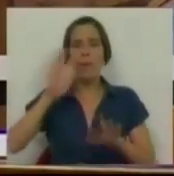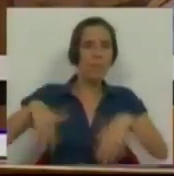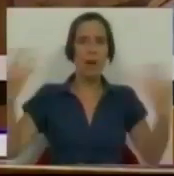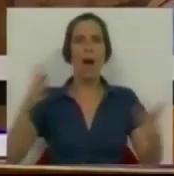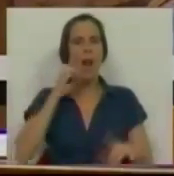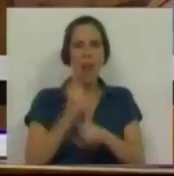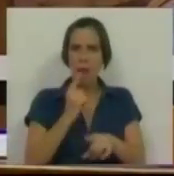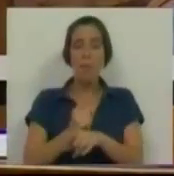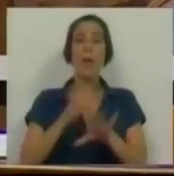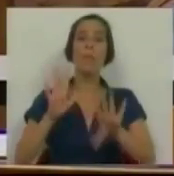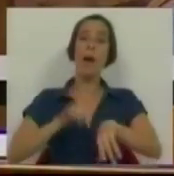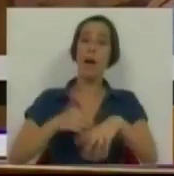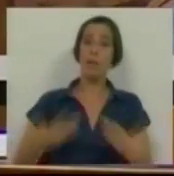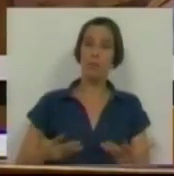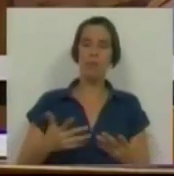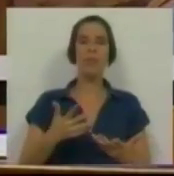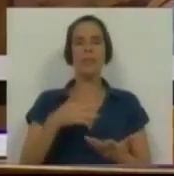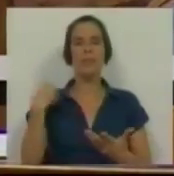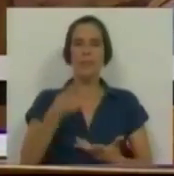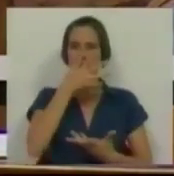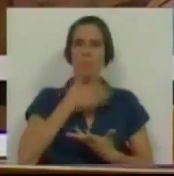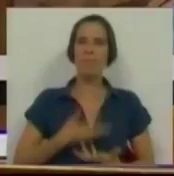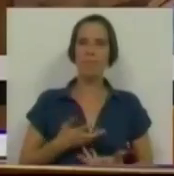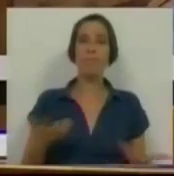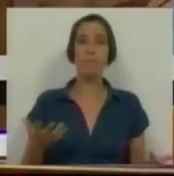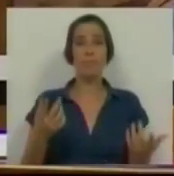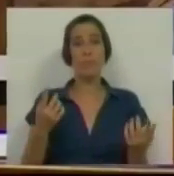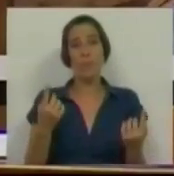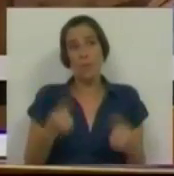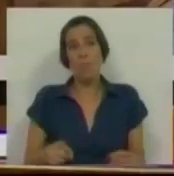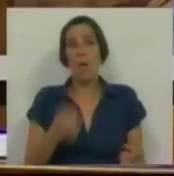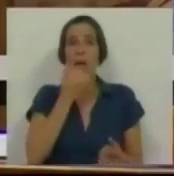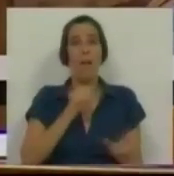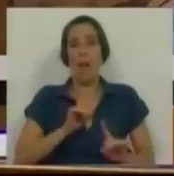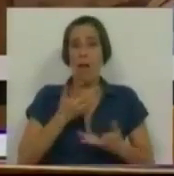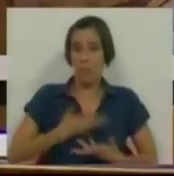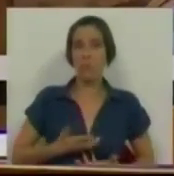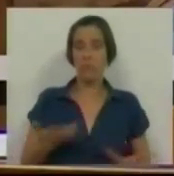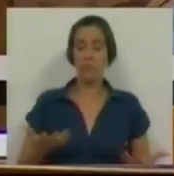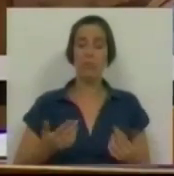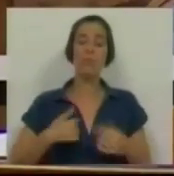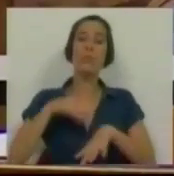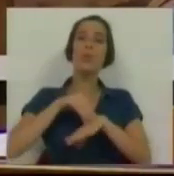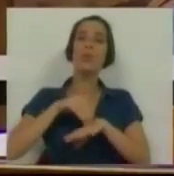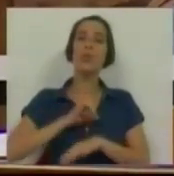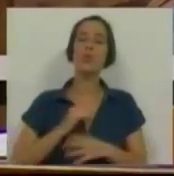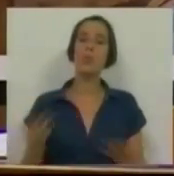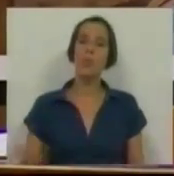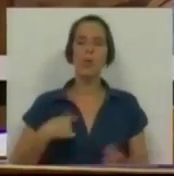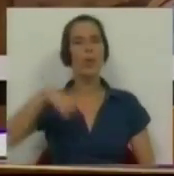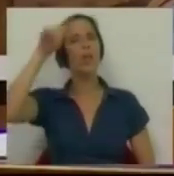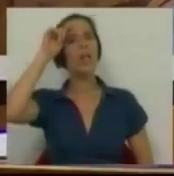Mas nesta hora que é de uma profunda comoção, como só pode ser, e neste momento do nosso testemunho, do